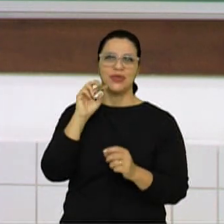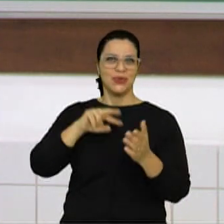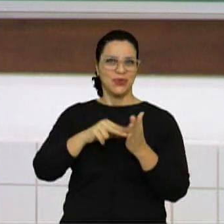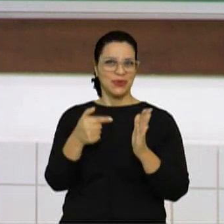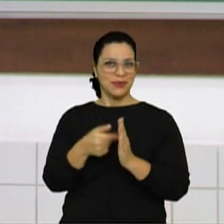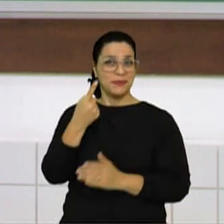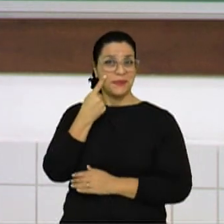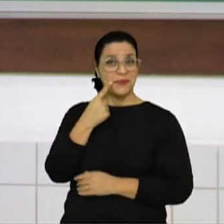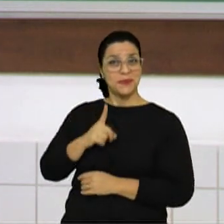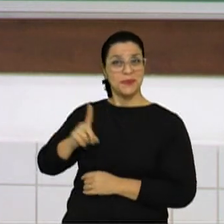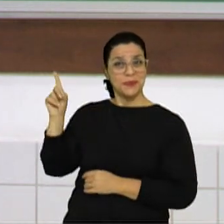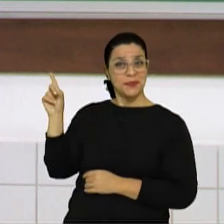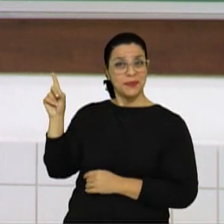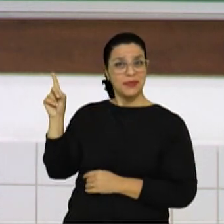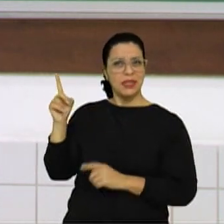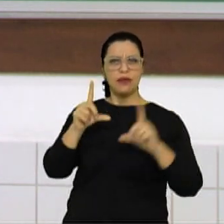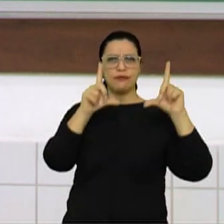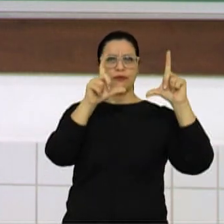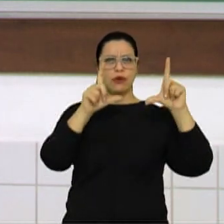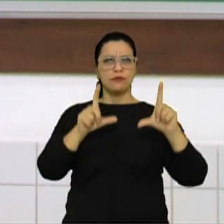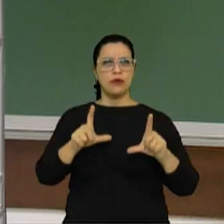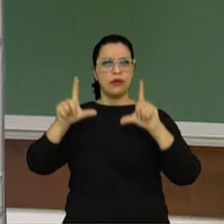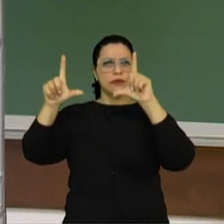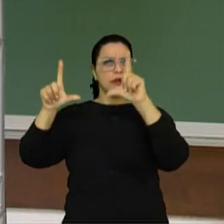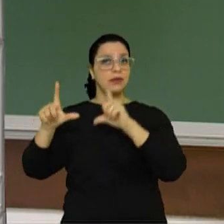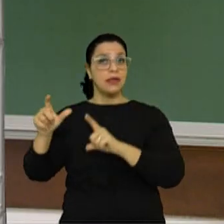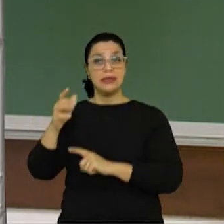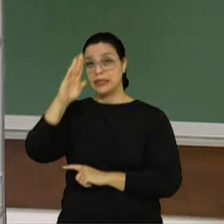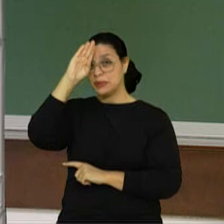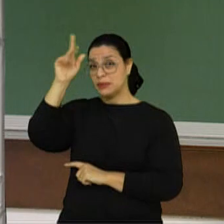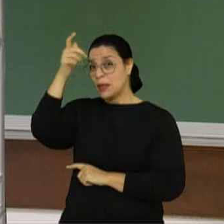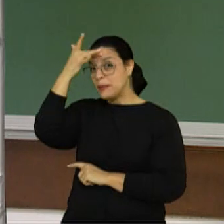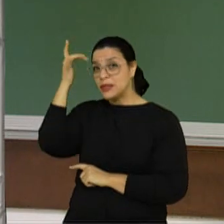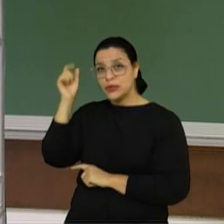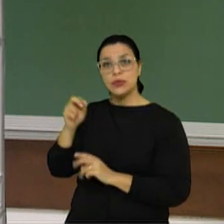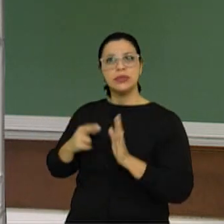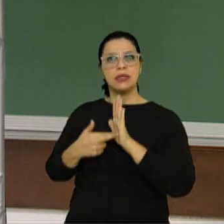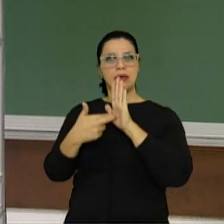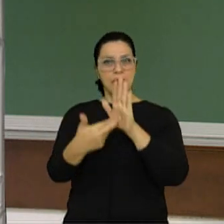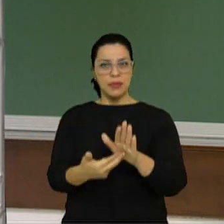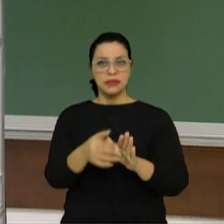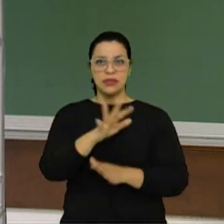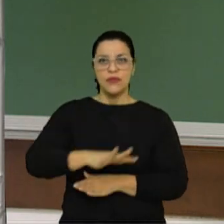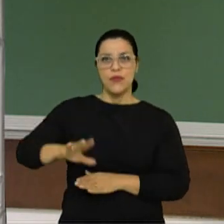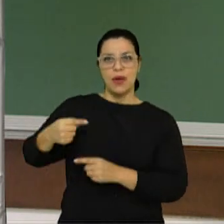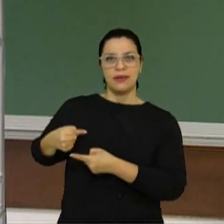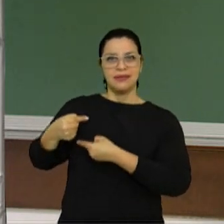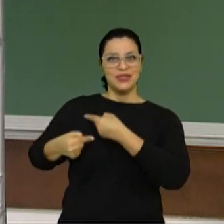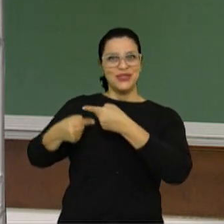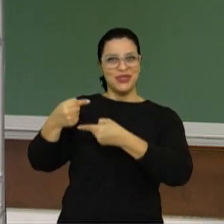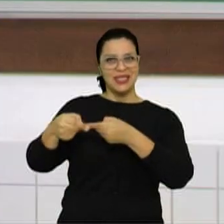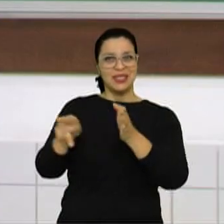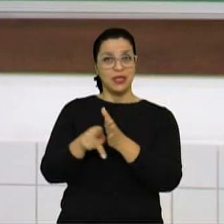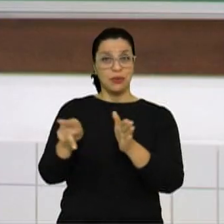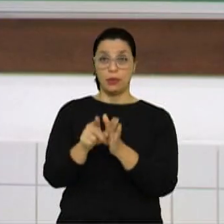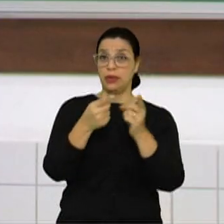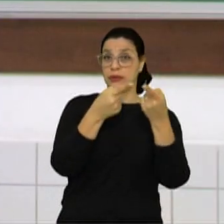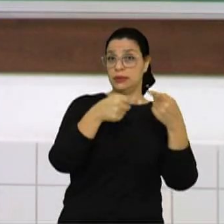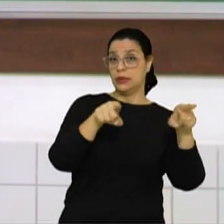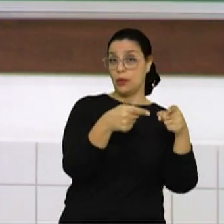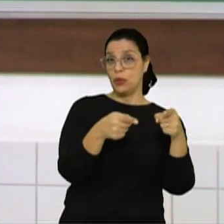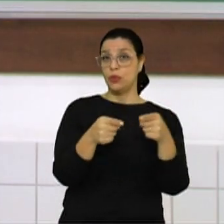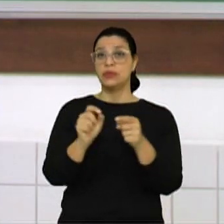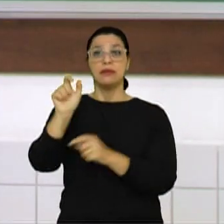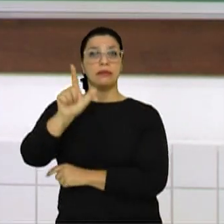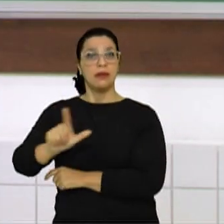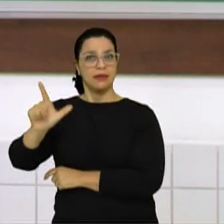seguir? Aqui eu trouxe para vocês as principais representações aí dessa geração, tanto na música quanto